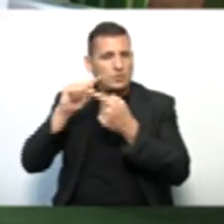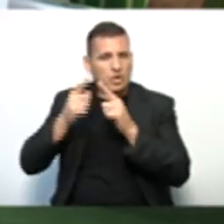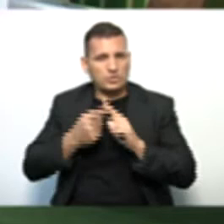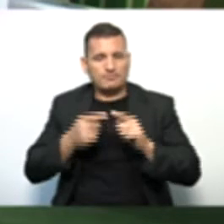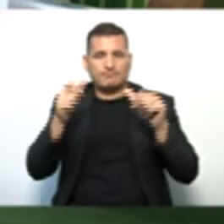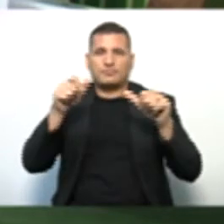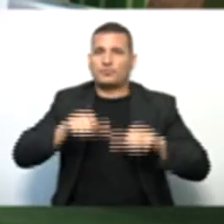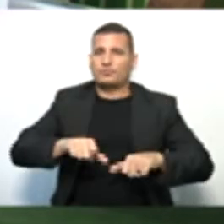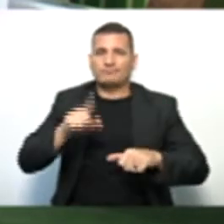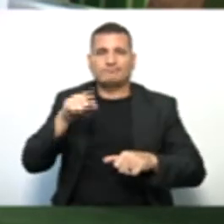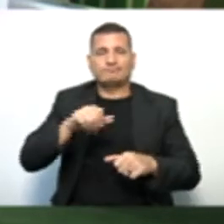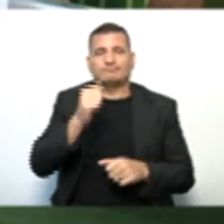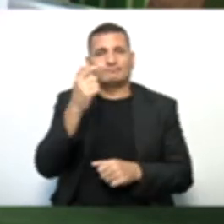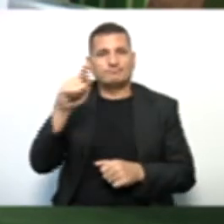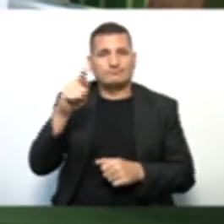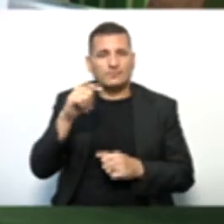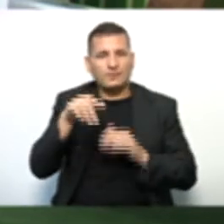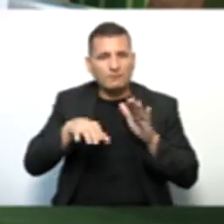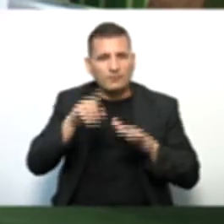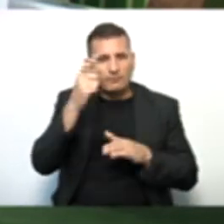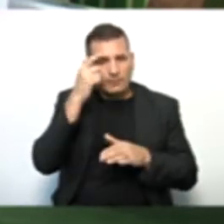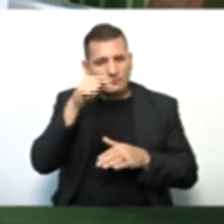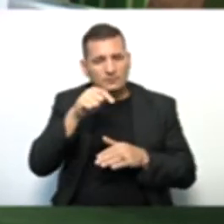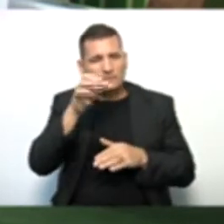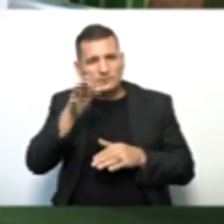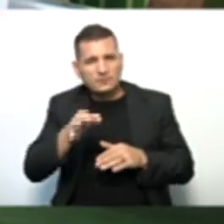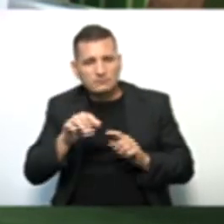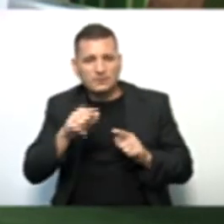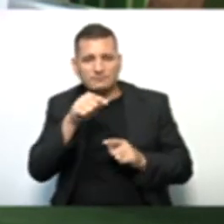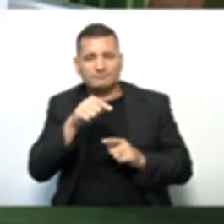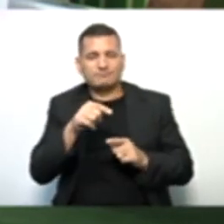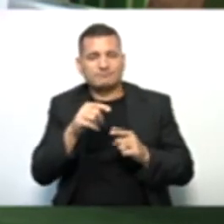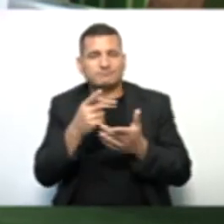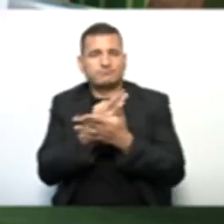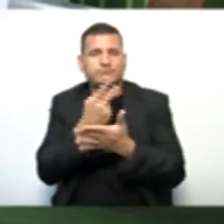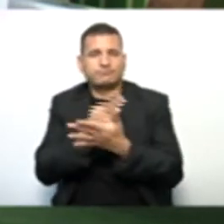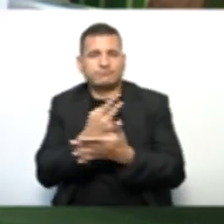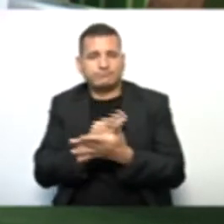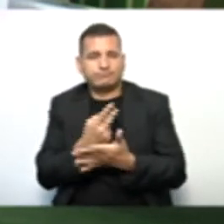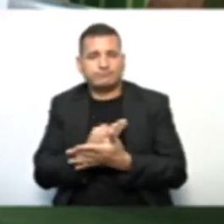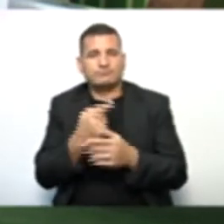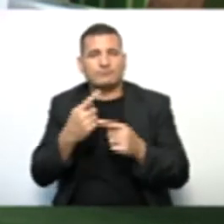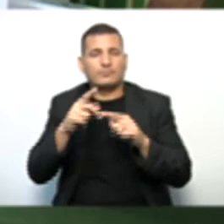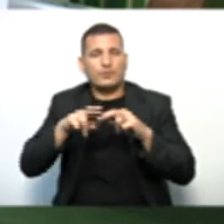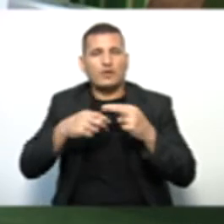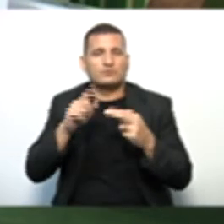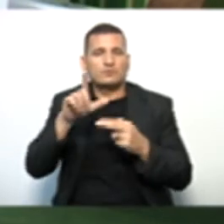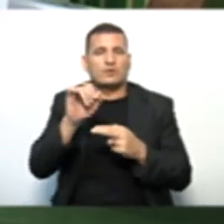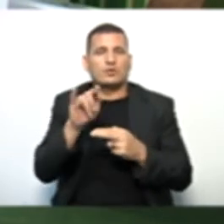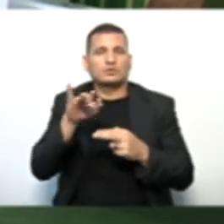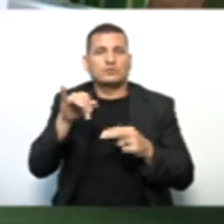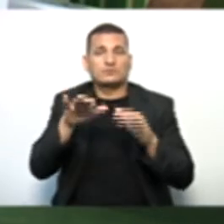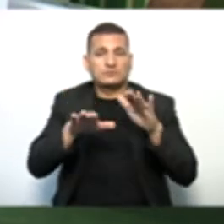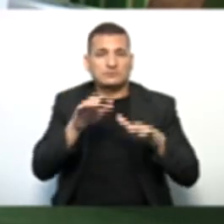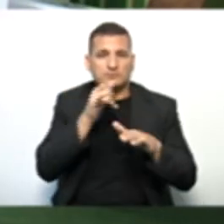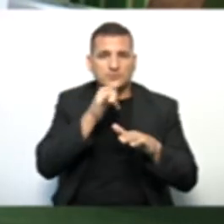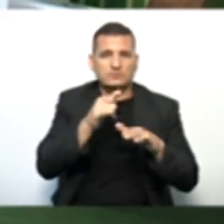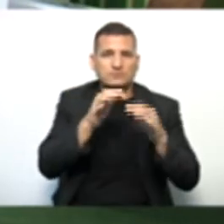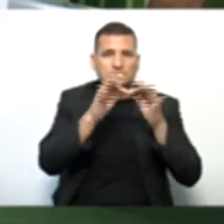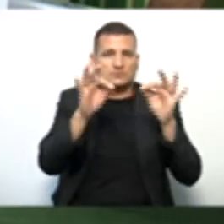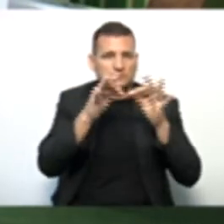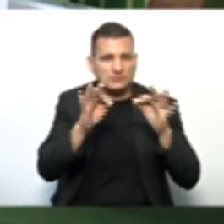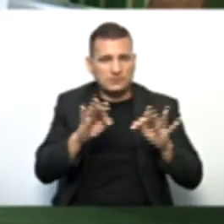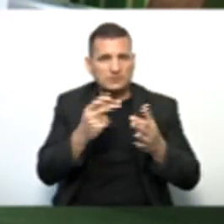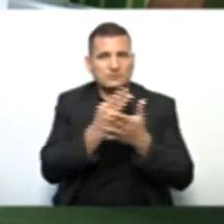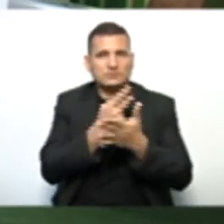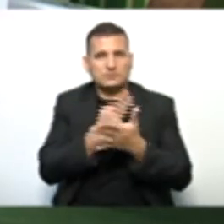no algoritmo, né? Você acha que tá certo, mas aquele bug tá te pegando ali por causa da lógica. Quando tem um erro de sintaxe, ele te mostra logo que você errou na escrita, né?